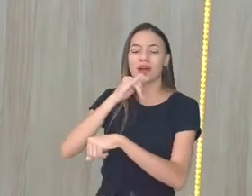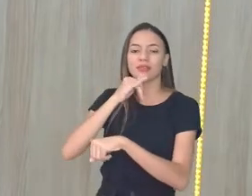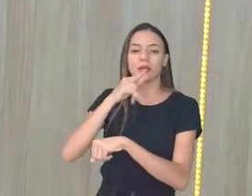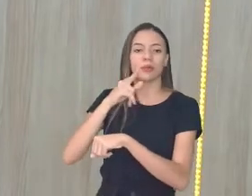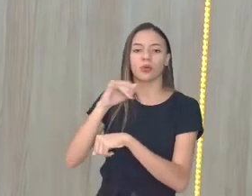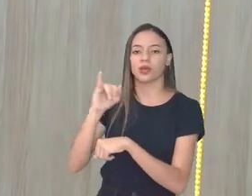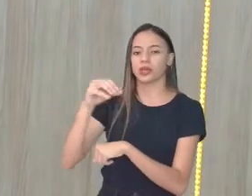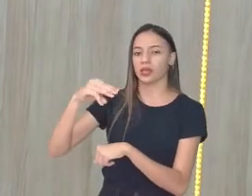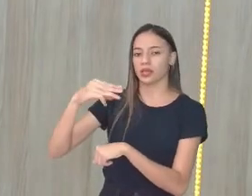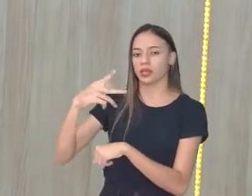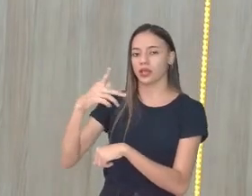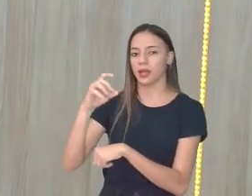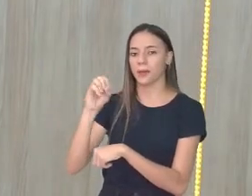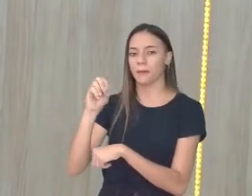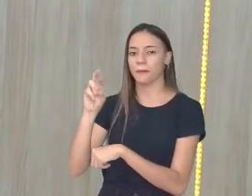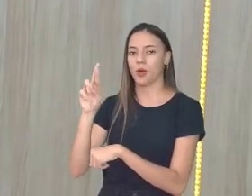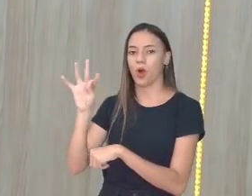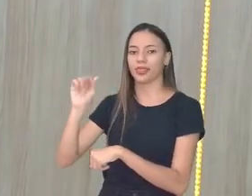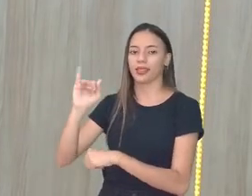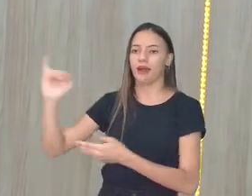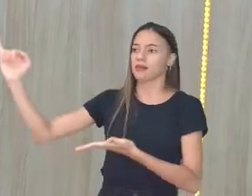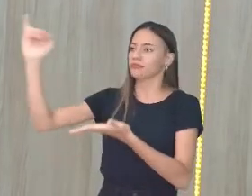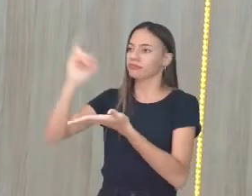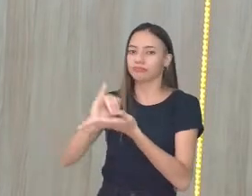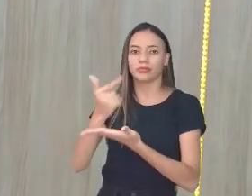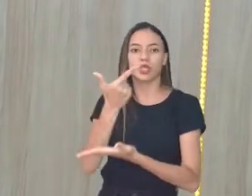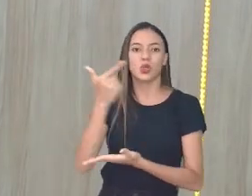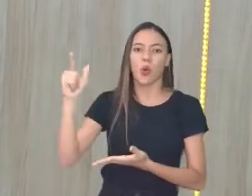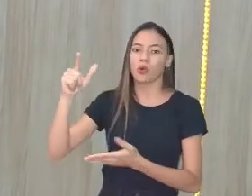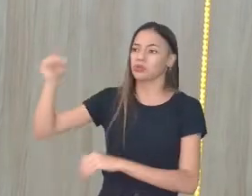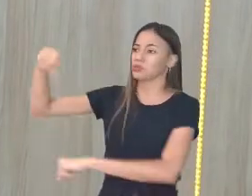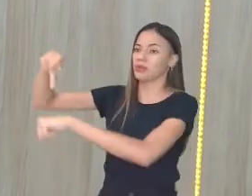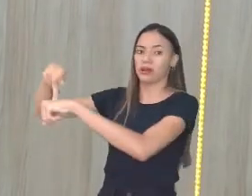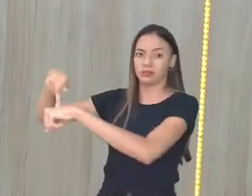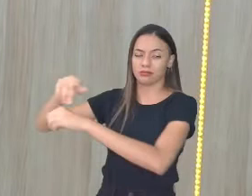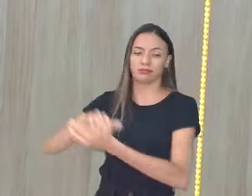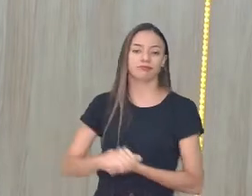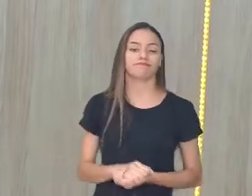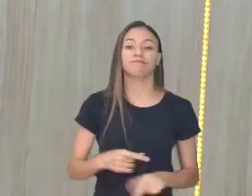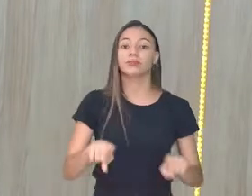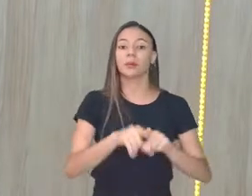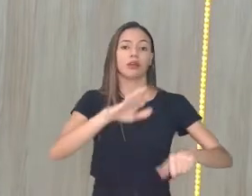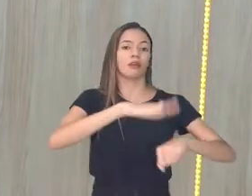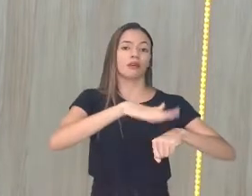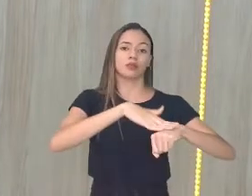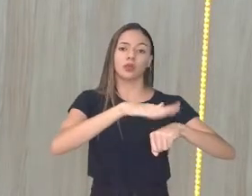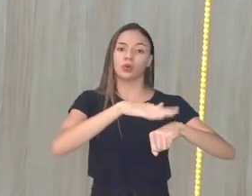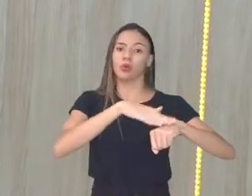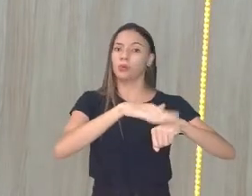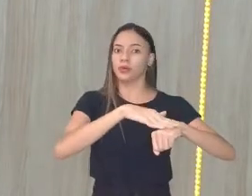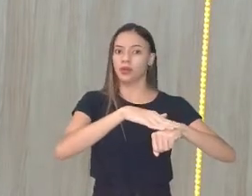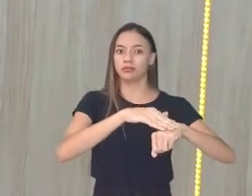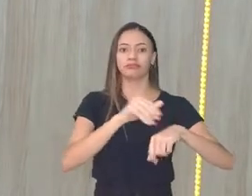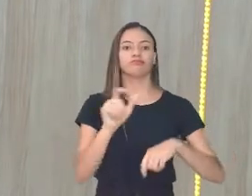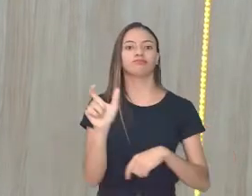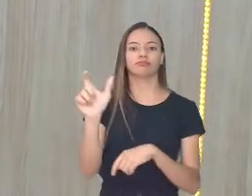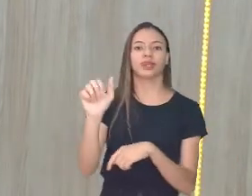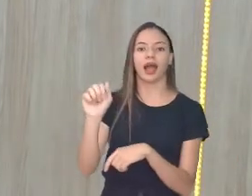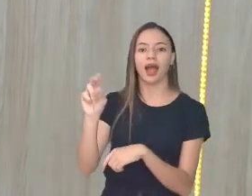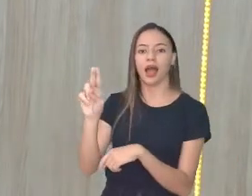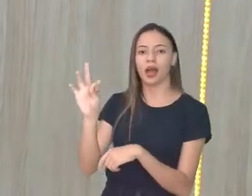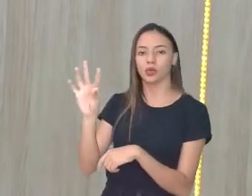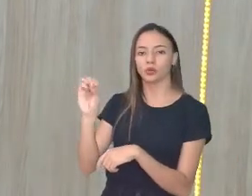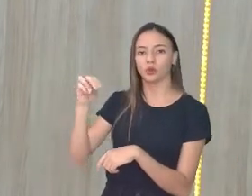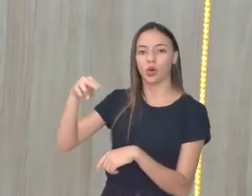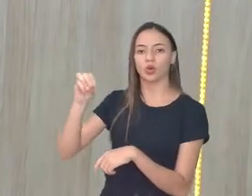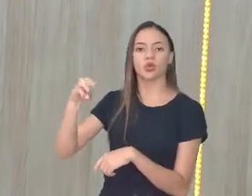importação de combustíveis de outros territórios e dar aí uma autonomia, a palavra é essa,